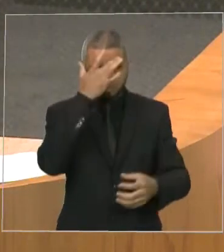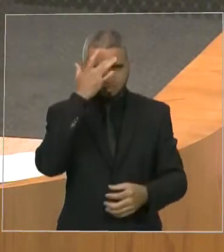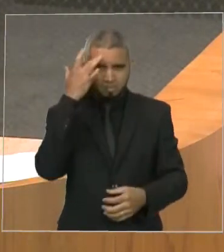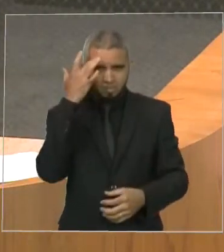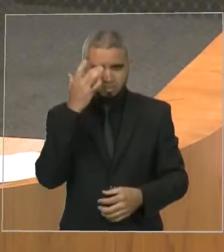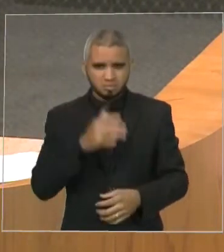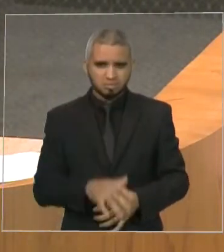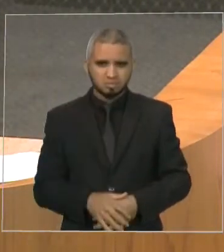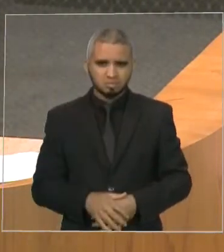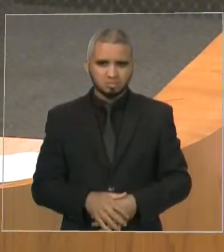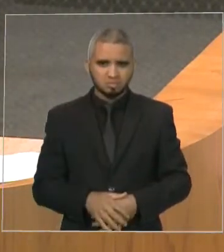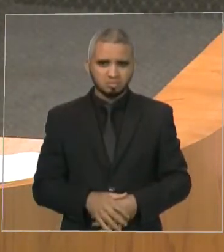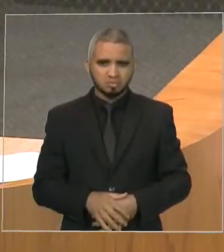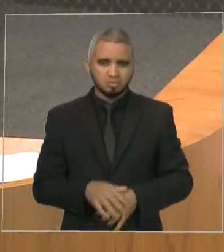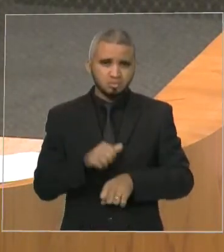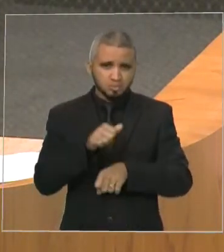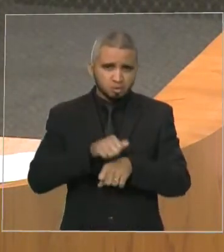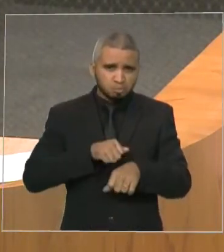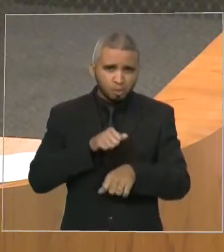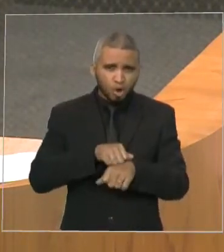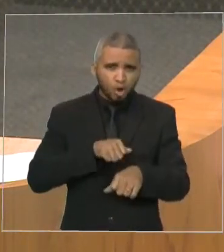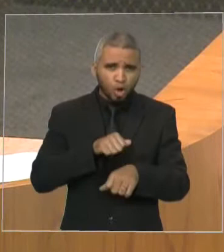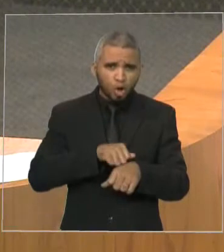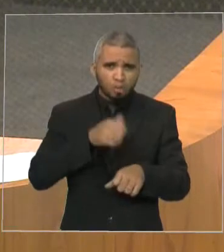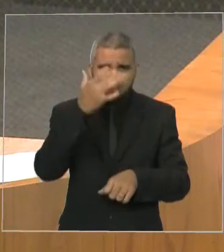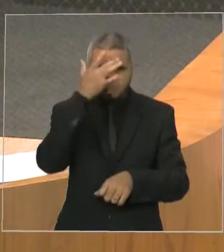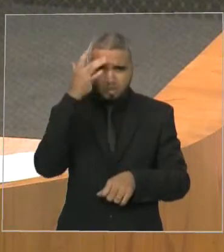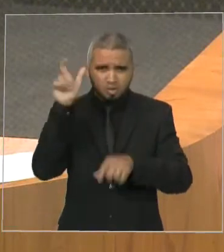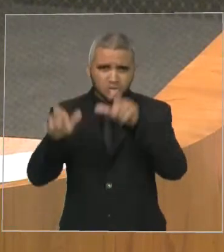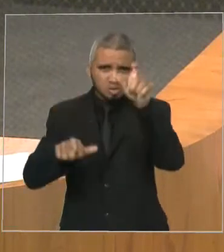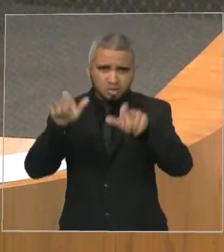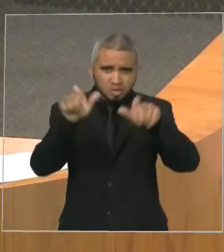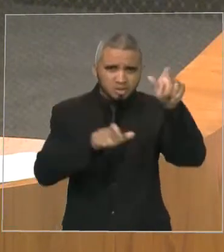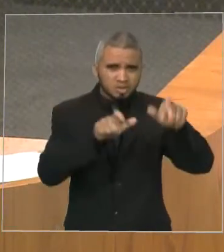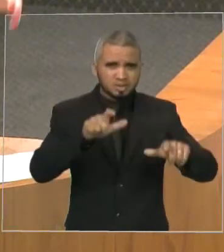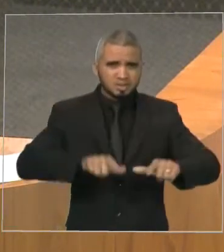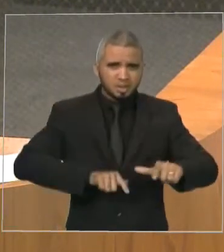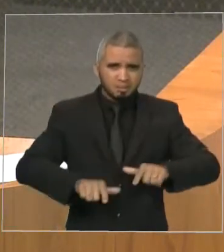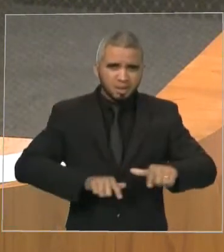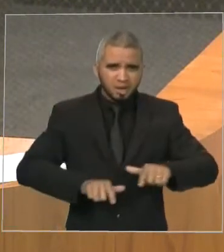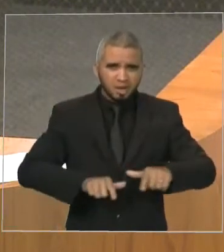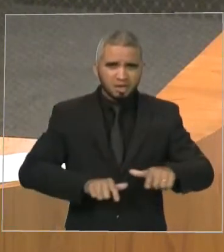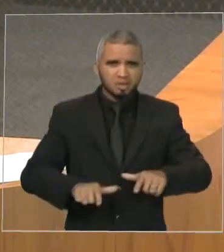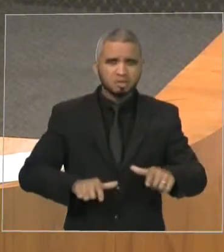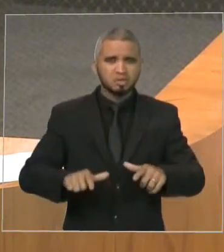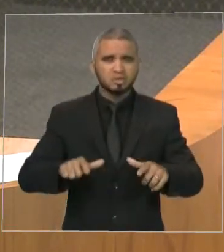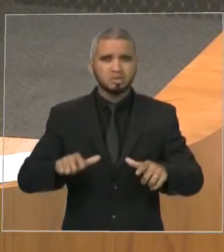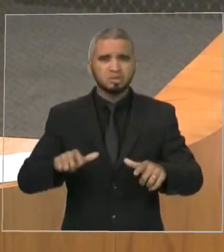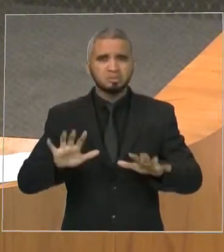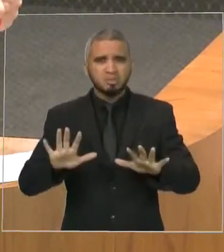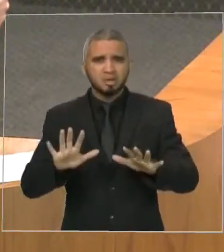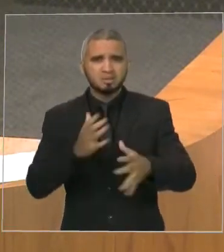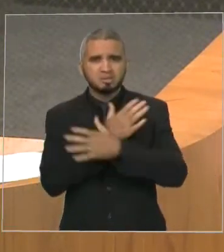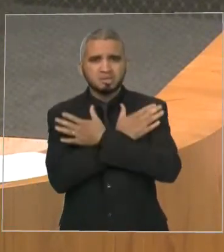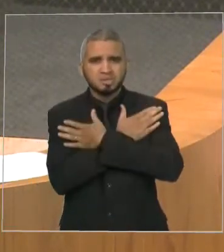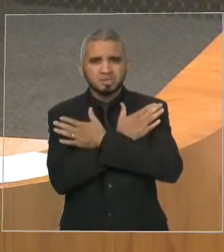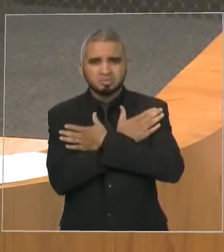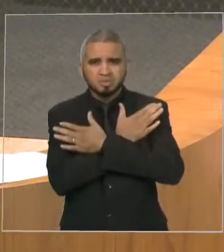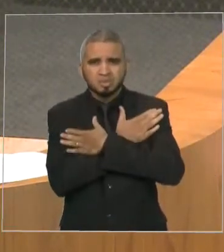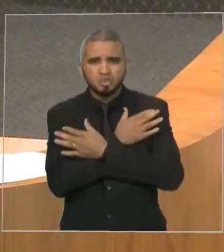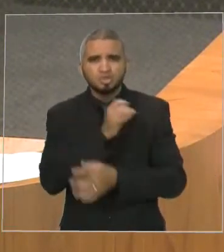O pobre trabalhador desempregado, que lhe restava pelo menos o seu